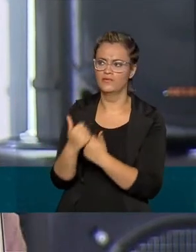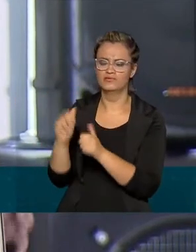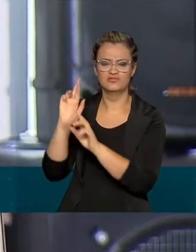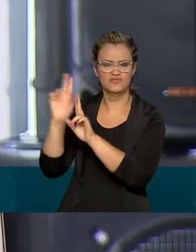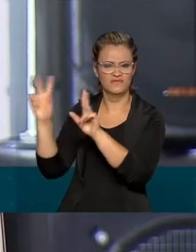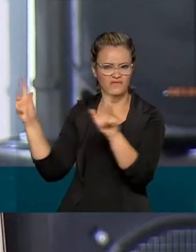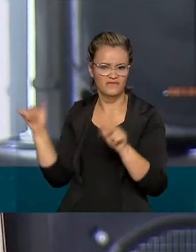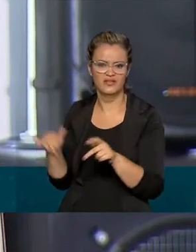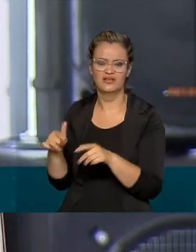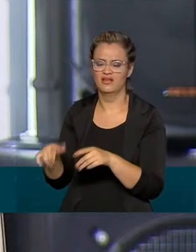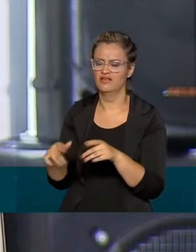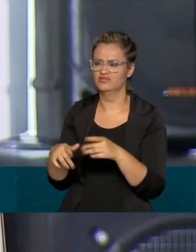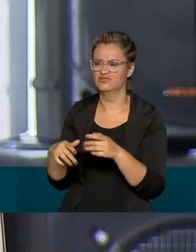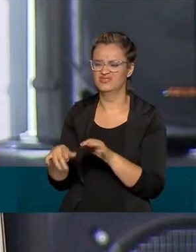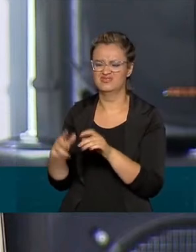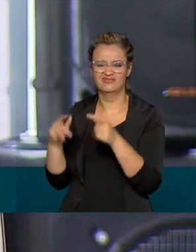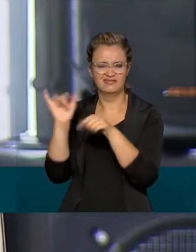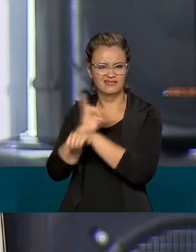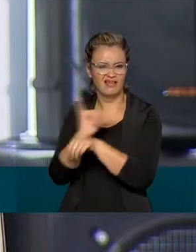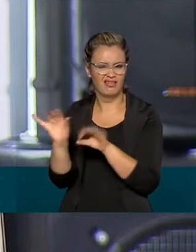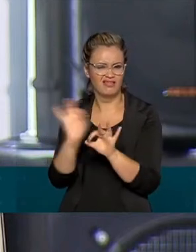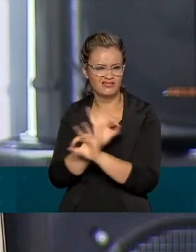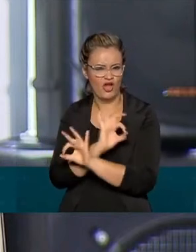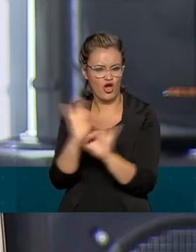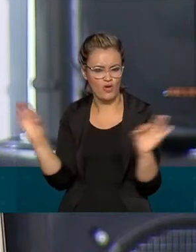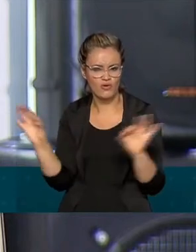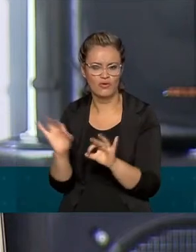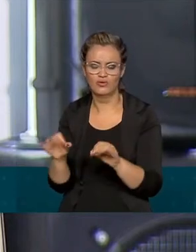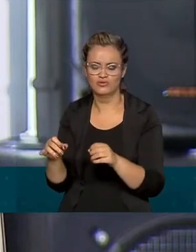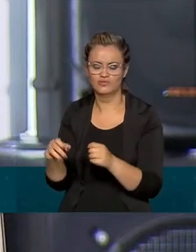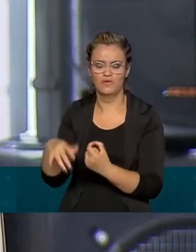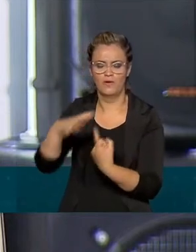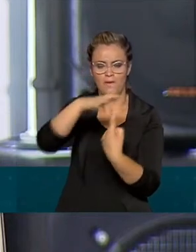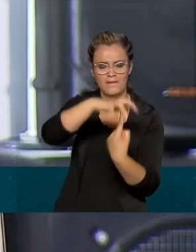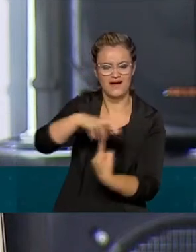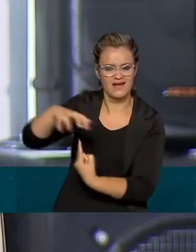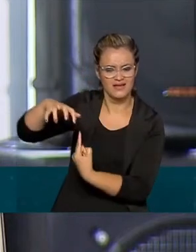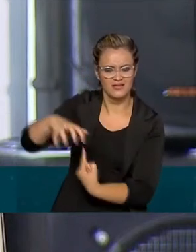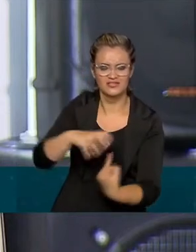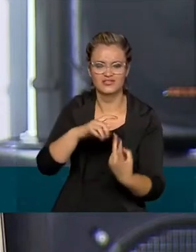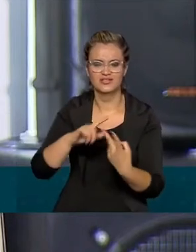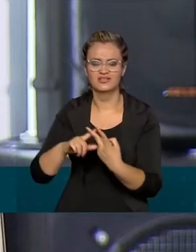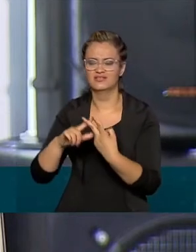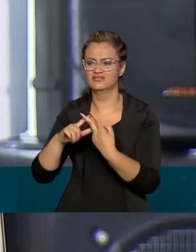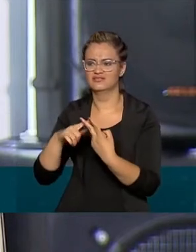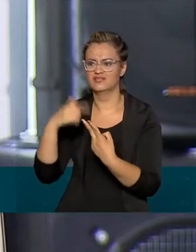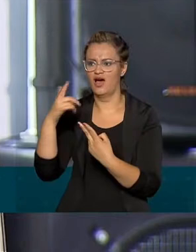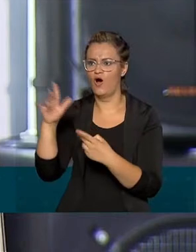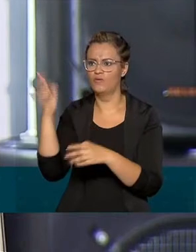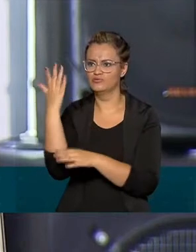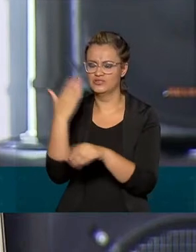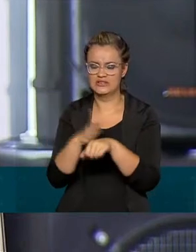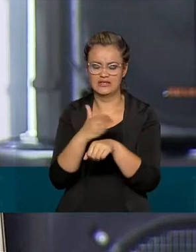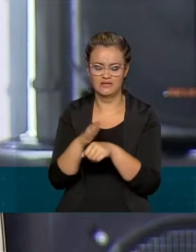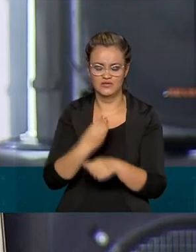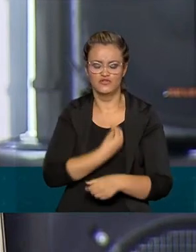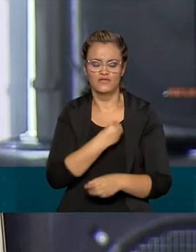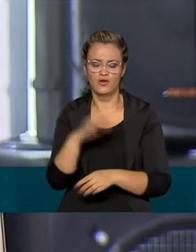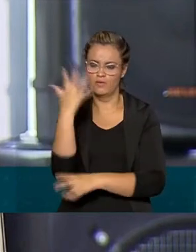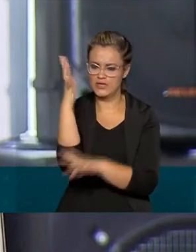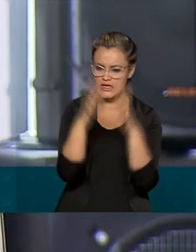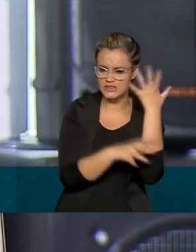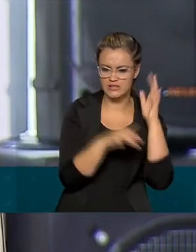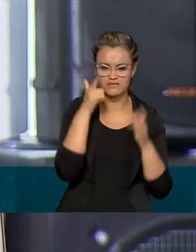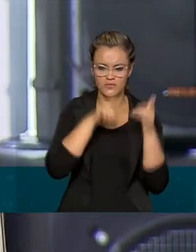diversas, blindada, mecanizada, motorizada, paraquedista, leve, aeromóvel e de selva, além de